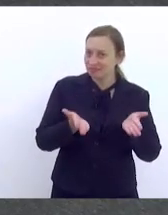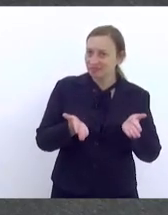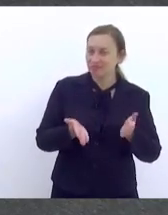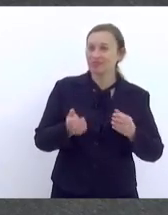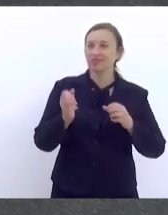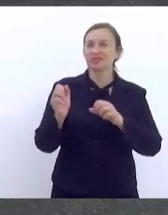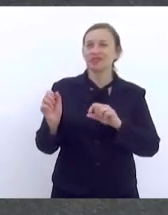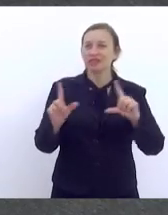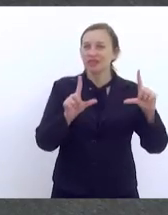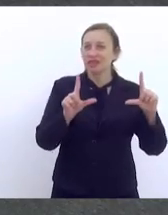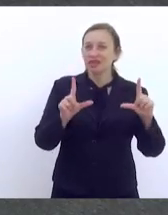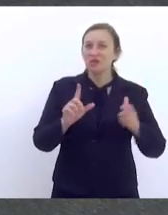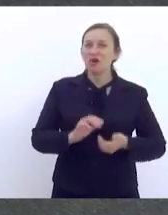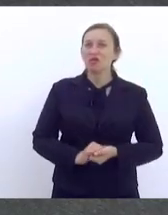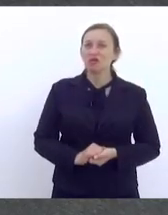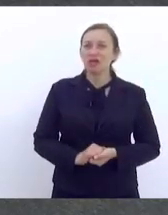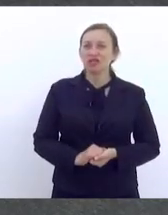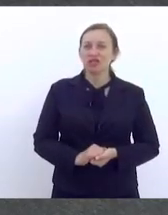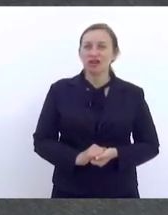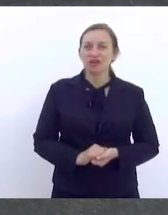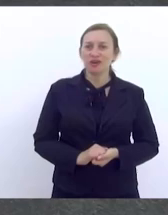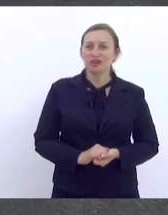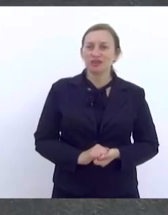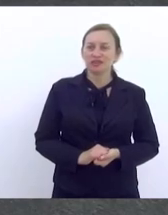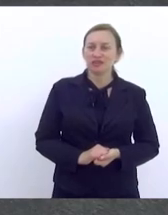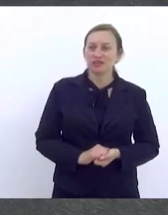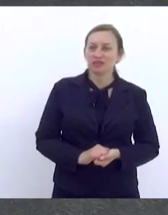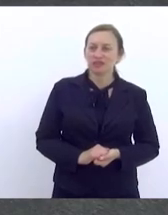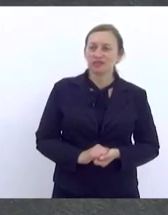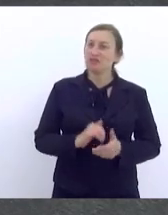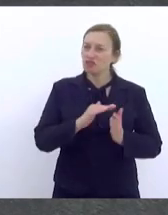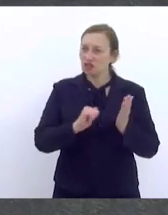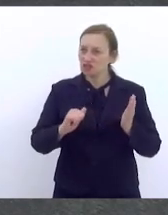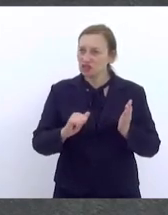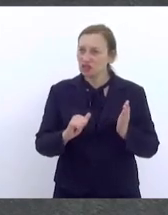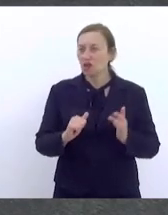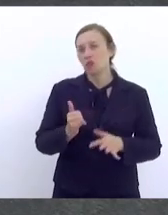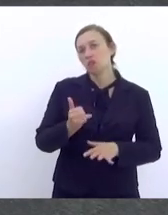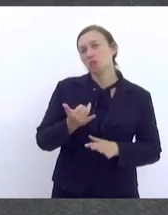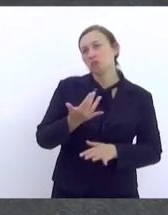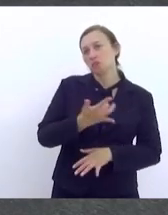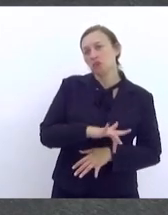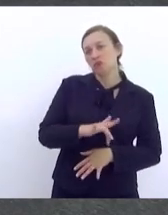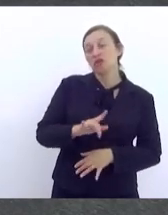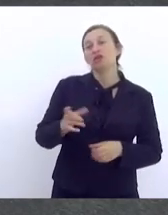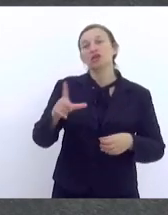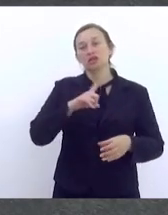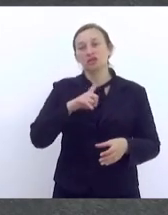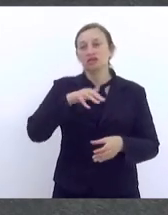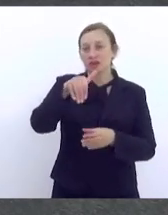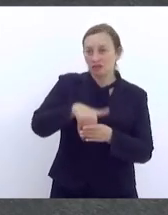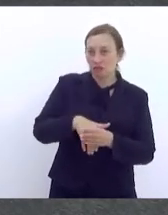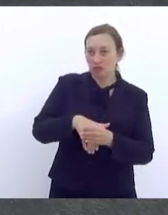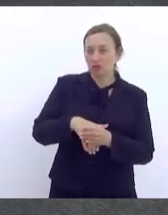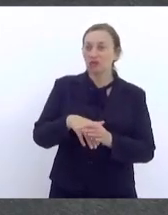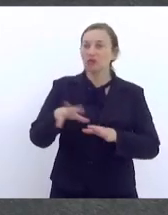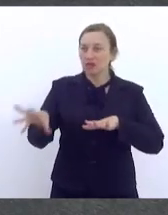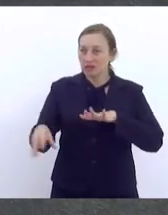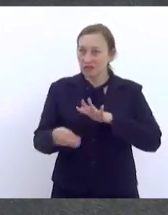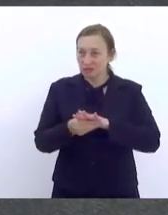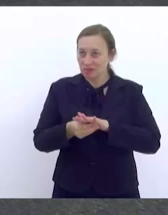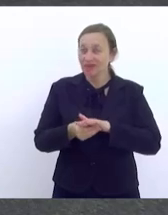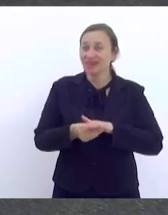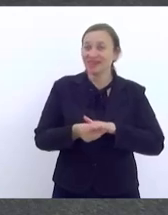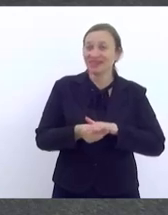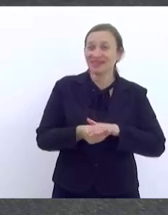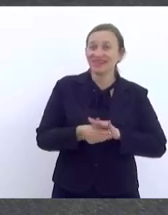no painel foi retirado Foi uma pena quando vier a voto com as emendas certamente